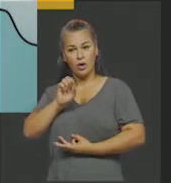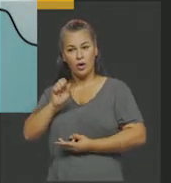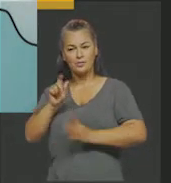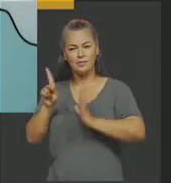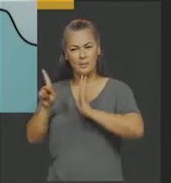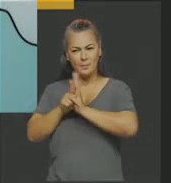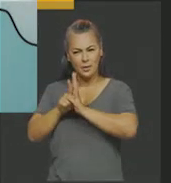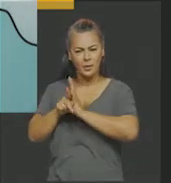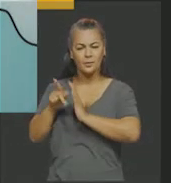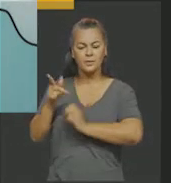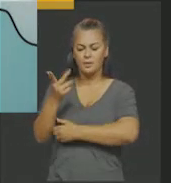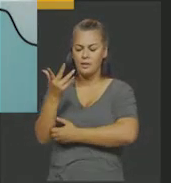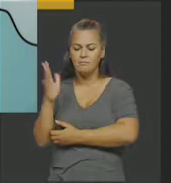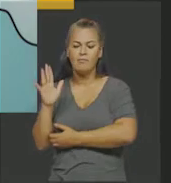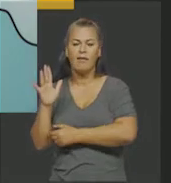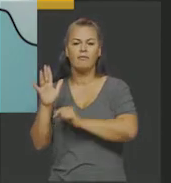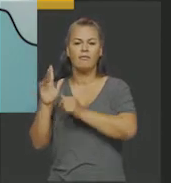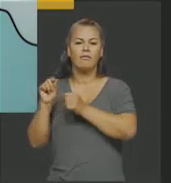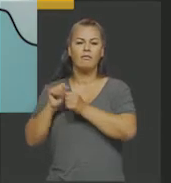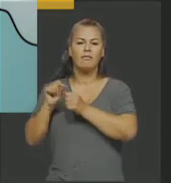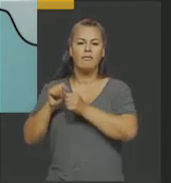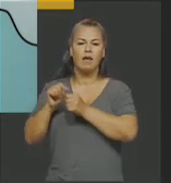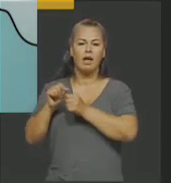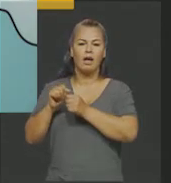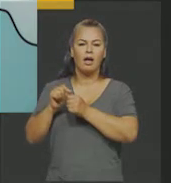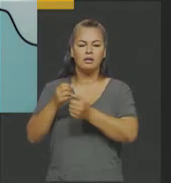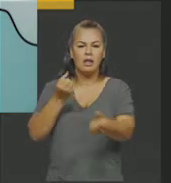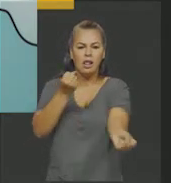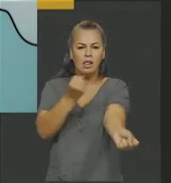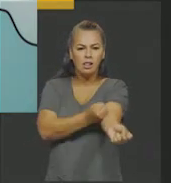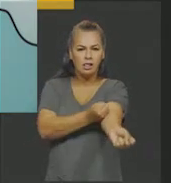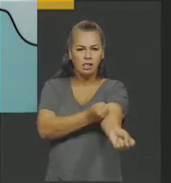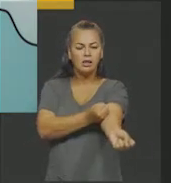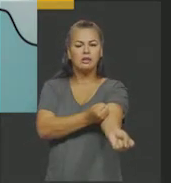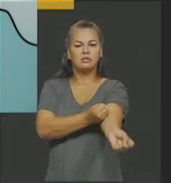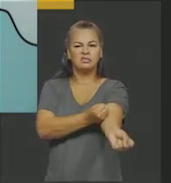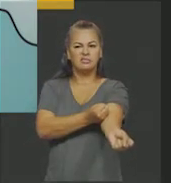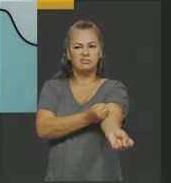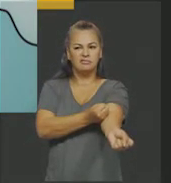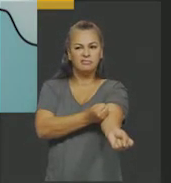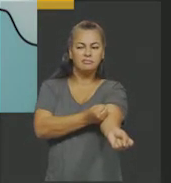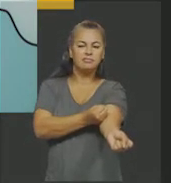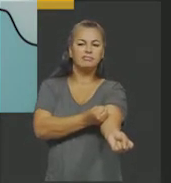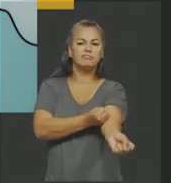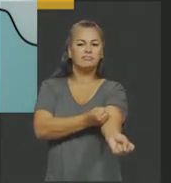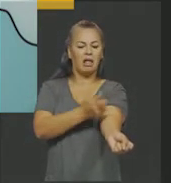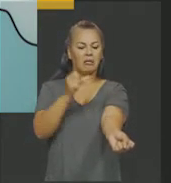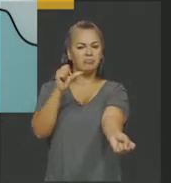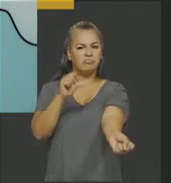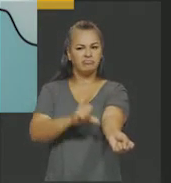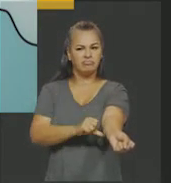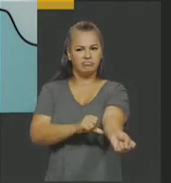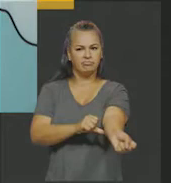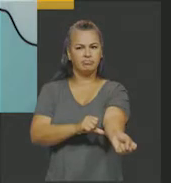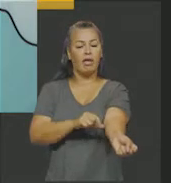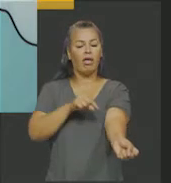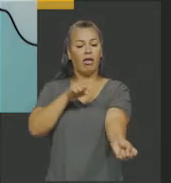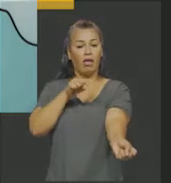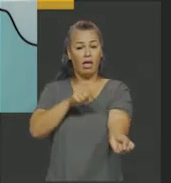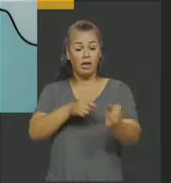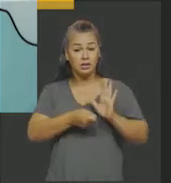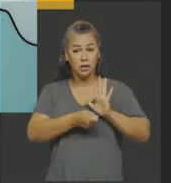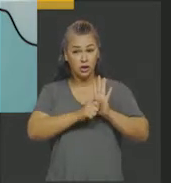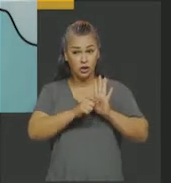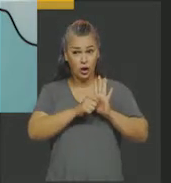heroína, que é uma droga terrível, tá, gente? Então, essas drogas, elas vão fazer com que